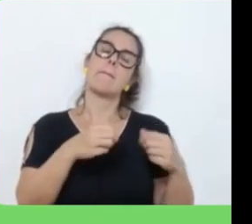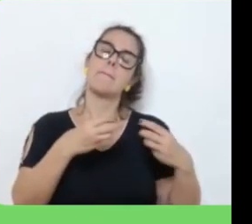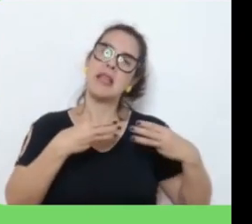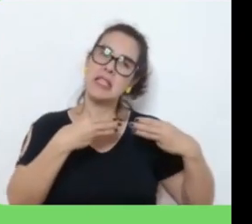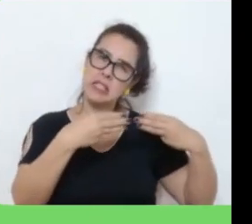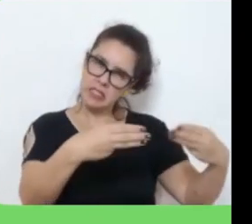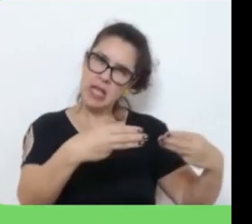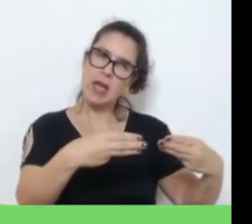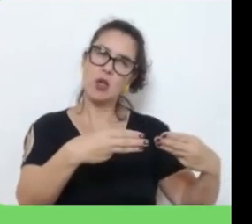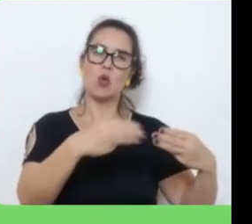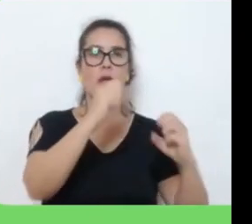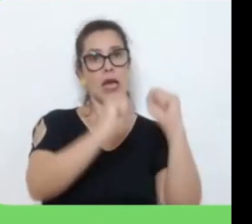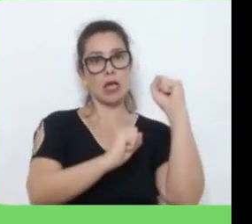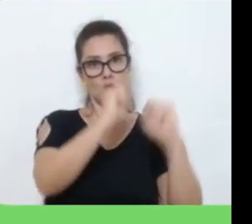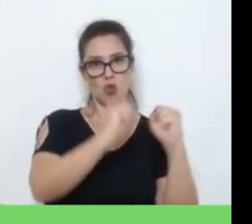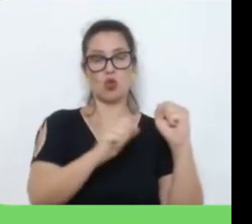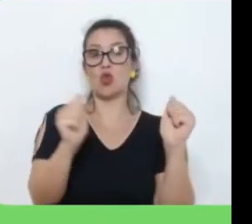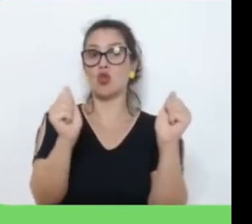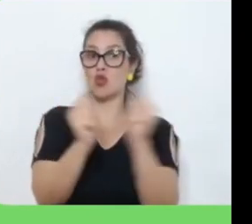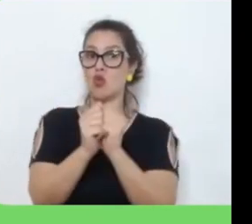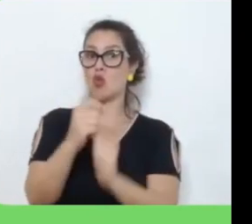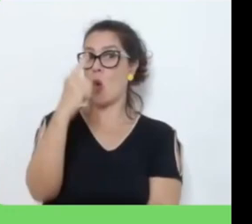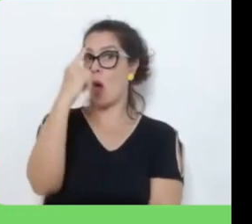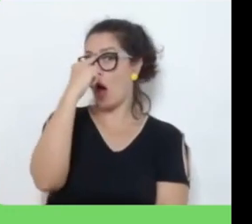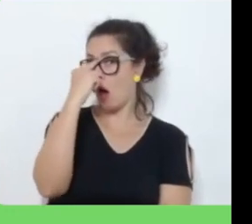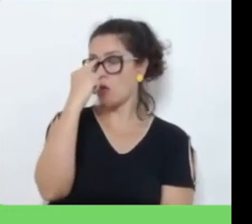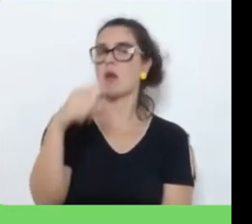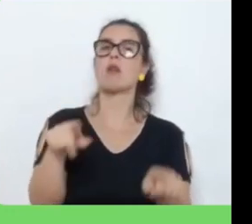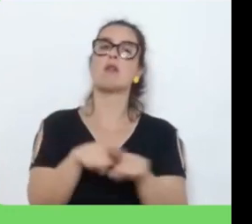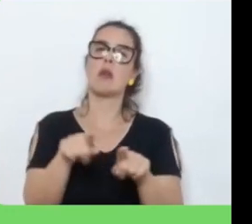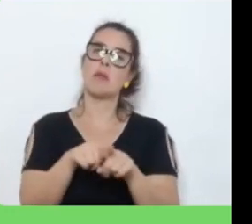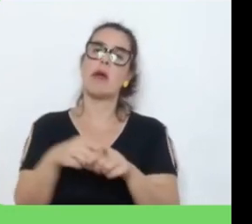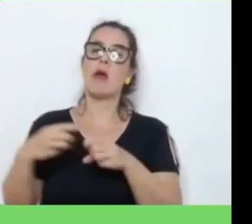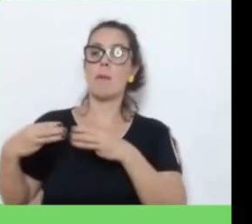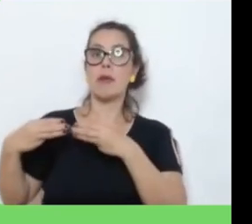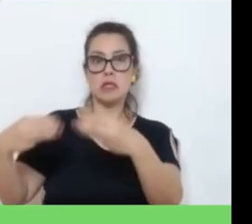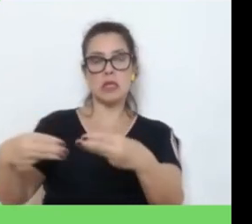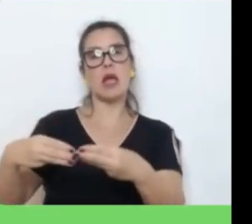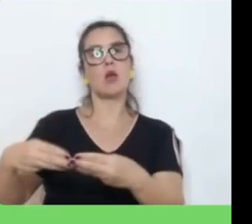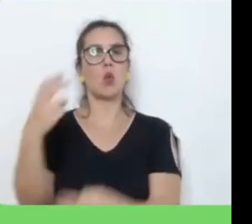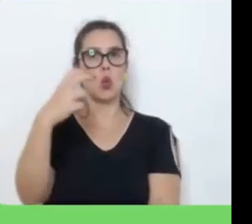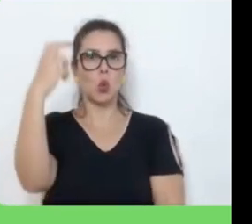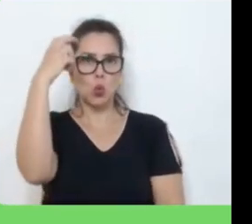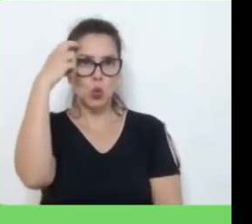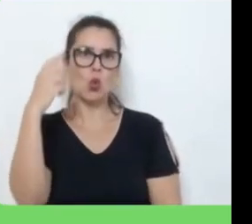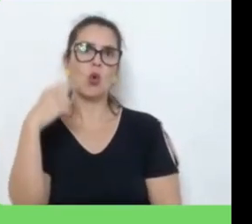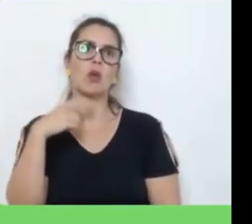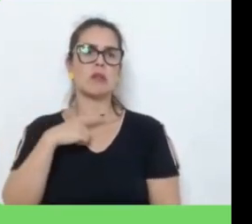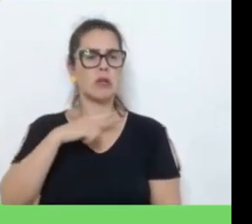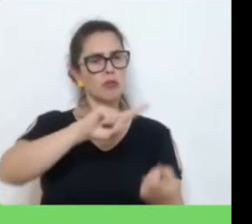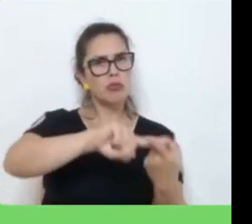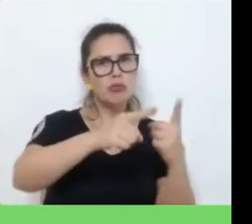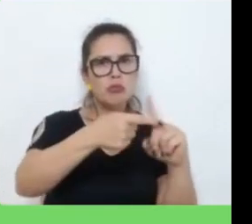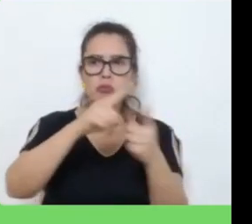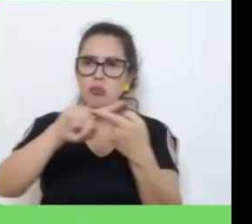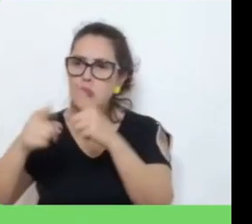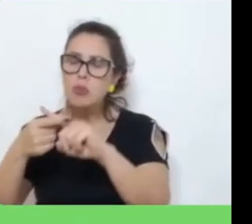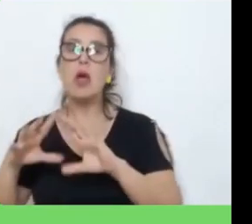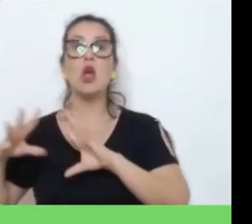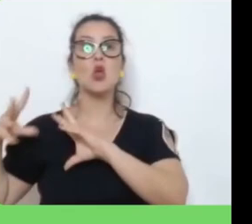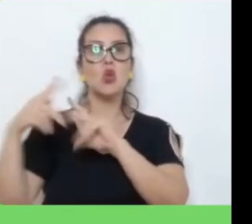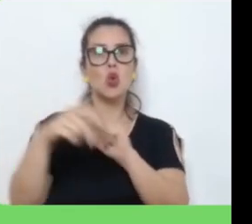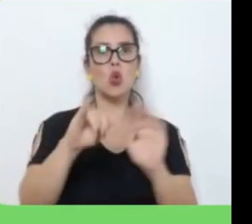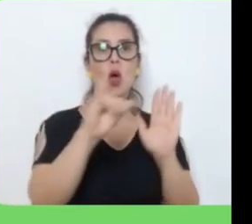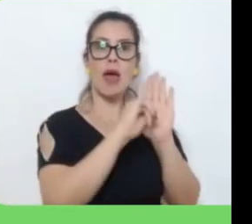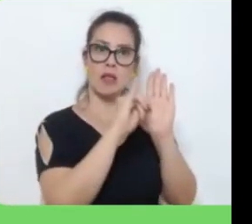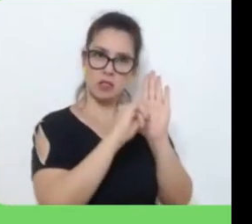reuniões e até entrevistas também que foram públicas com o ministério da cultura a gente acompanhou também os editais que foram lançados pela